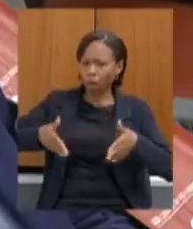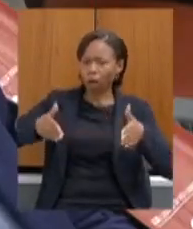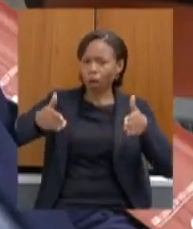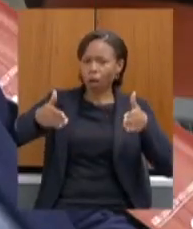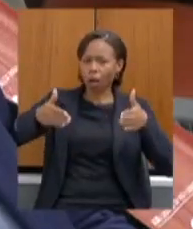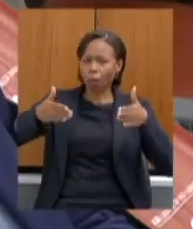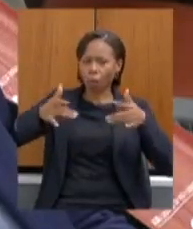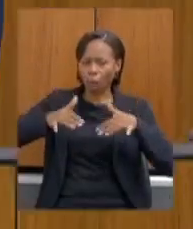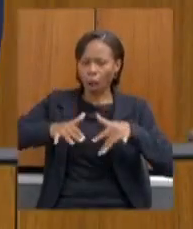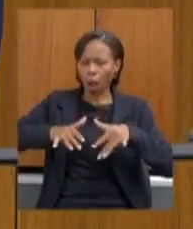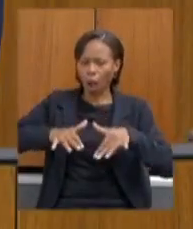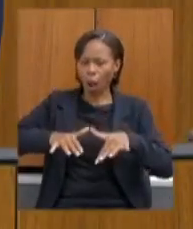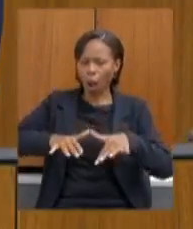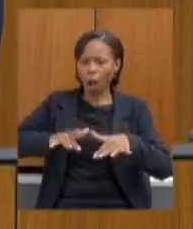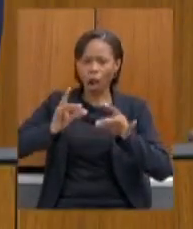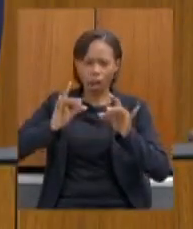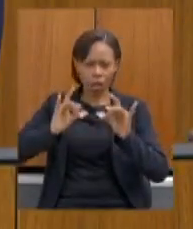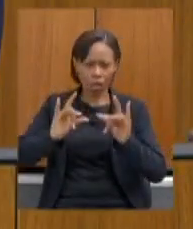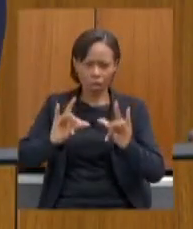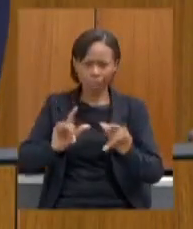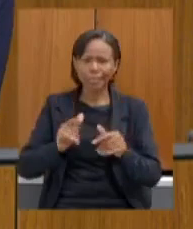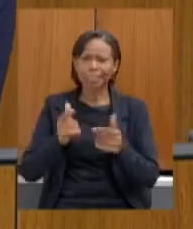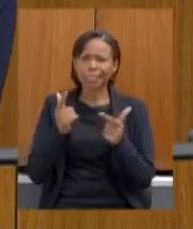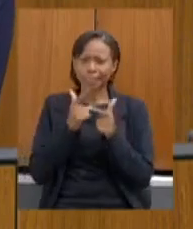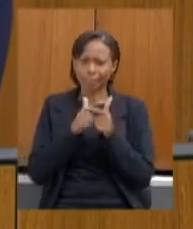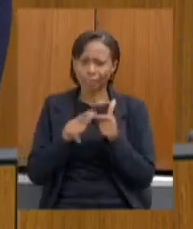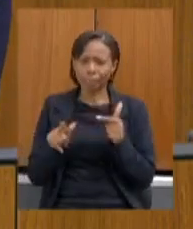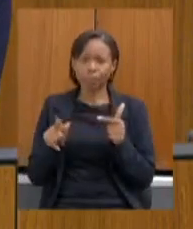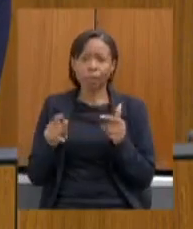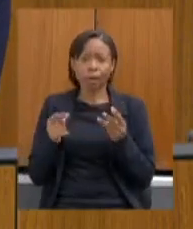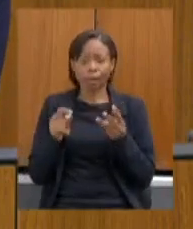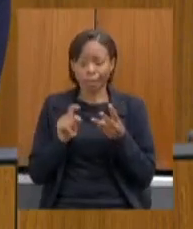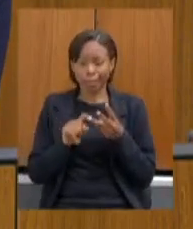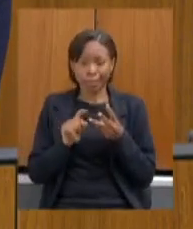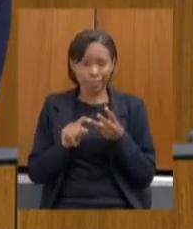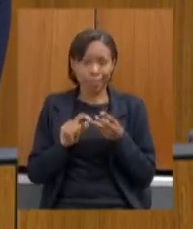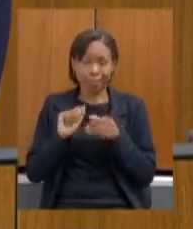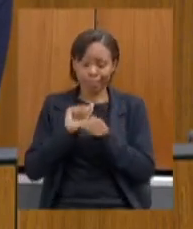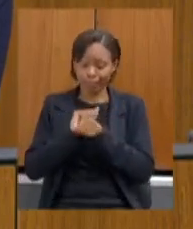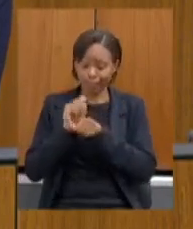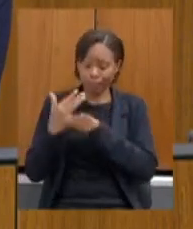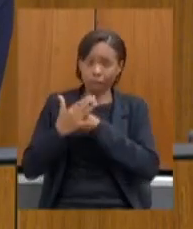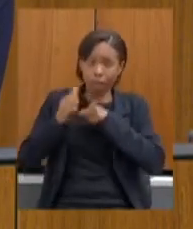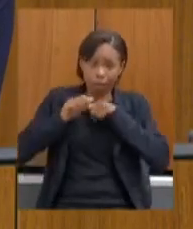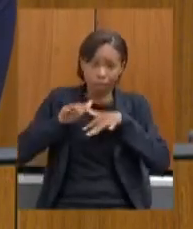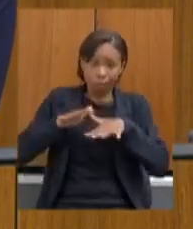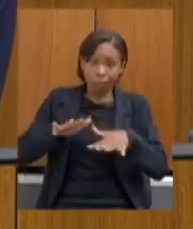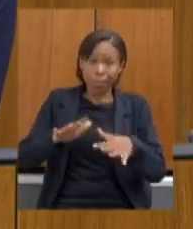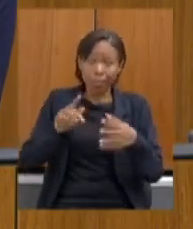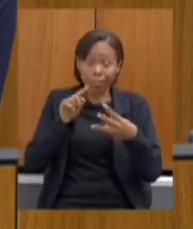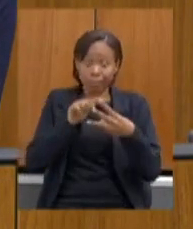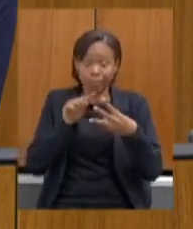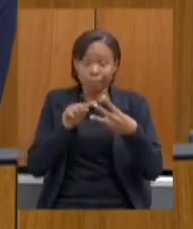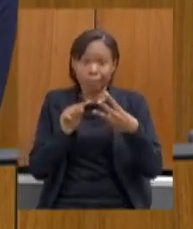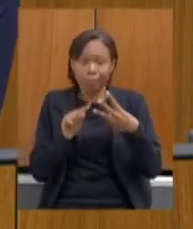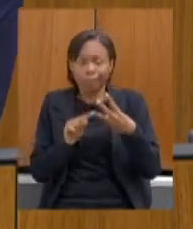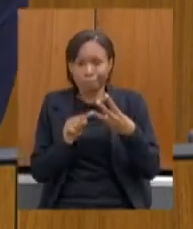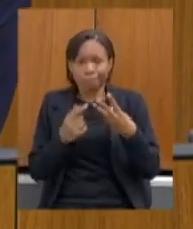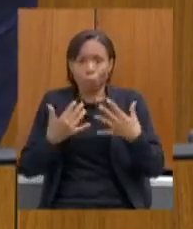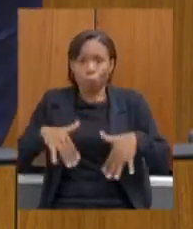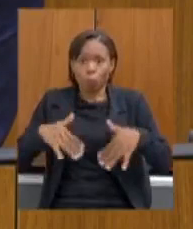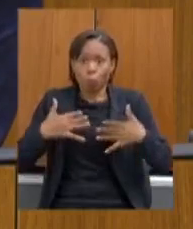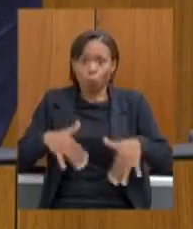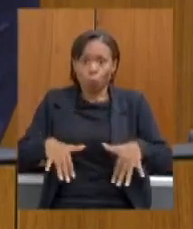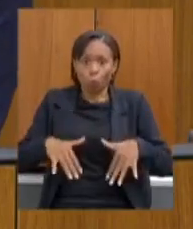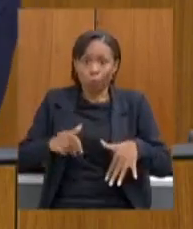complicadíssima, e agora também esta pandemia. ou seja, se o governo estivesse no fundo do poço, nós não tínhamos que